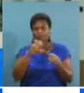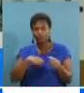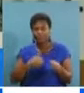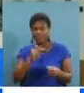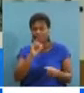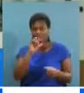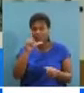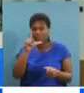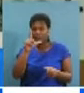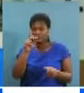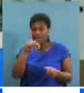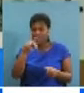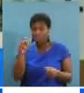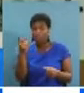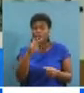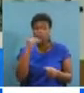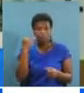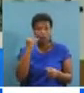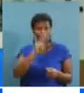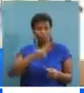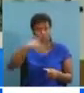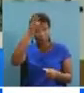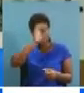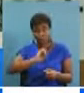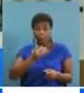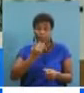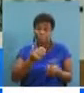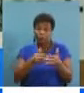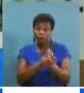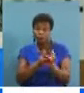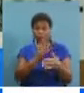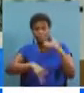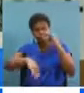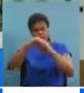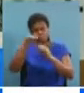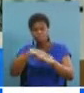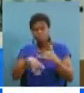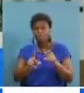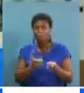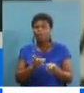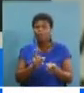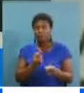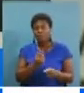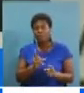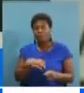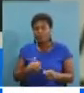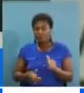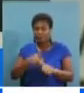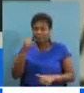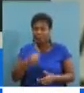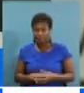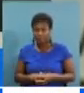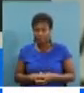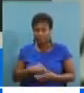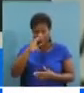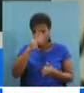e os dois bancos nacionais. O vice-primeiro-ministro apelou a todos a fazer o máximo para que Cabo Verde saia a ganhar. Senhor Ministro da Cabo Verde Airlines,